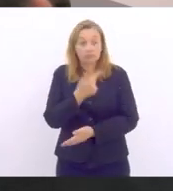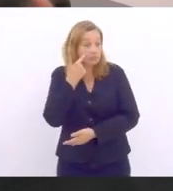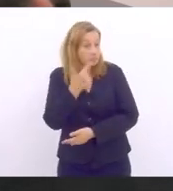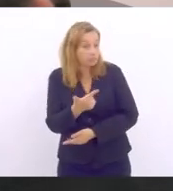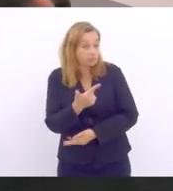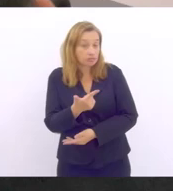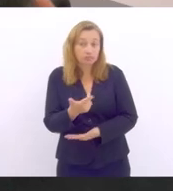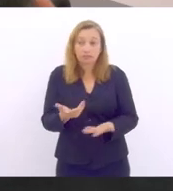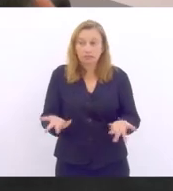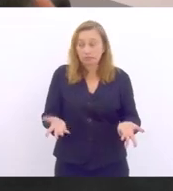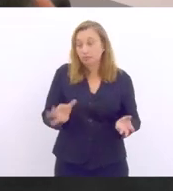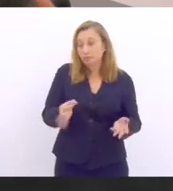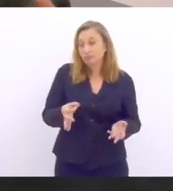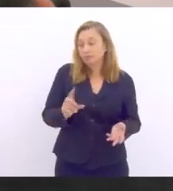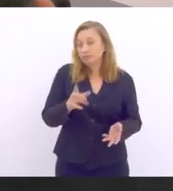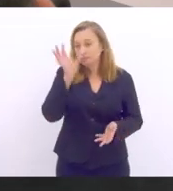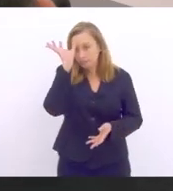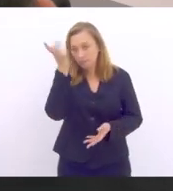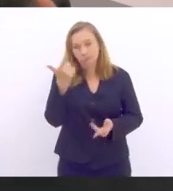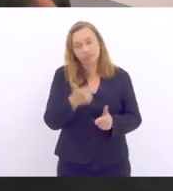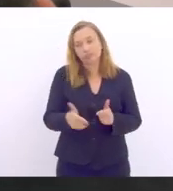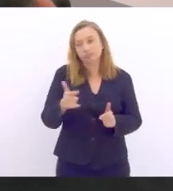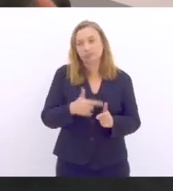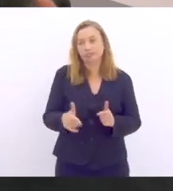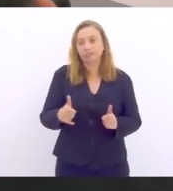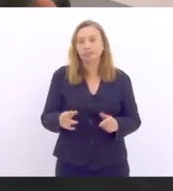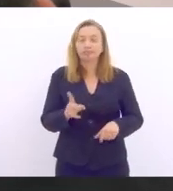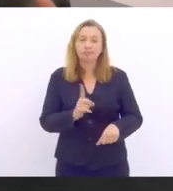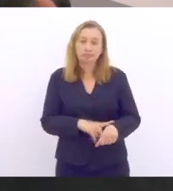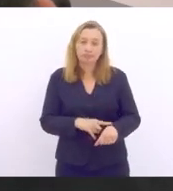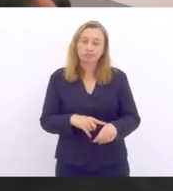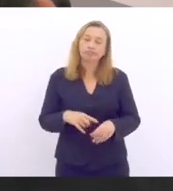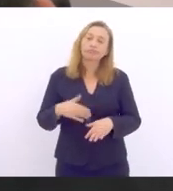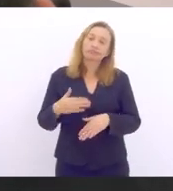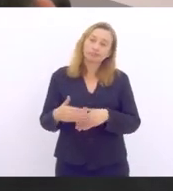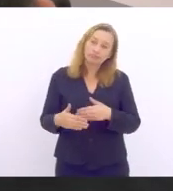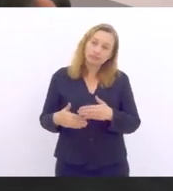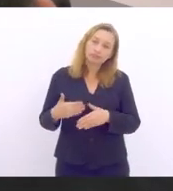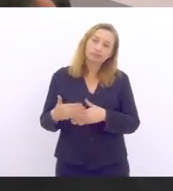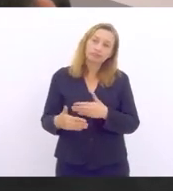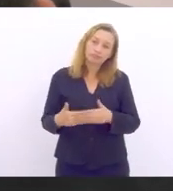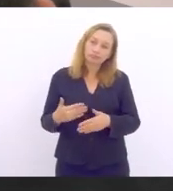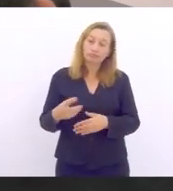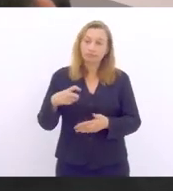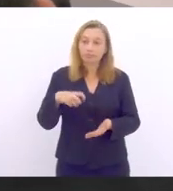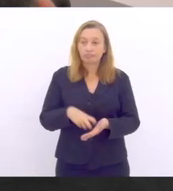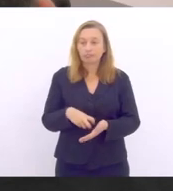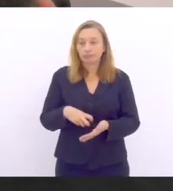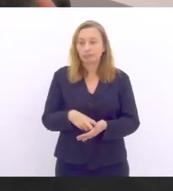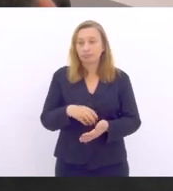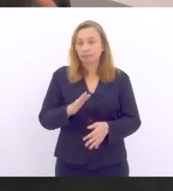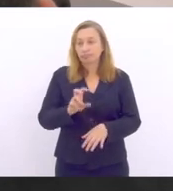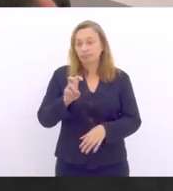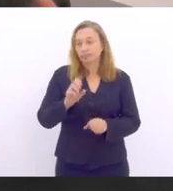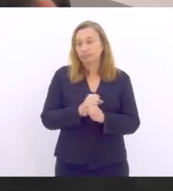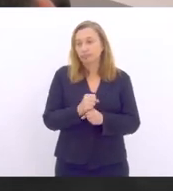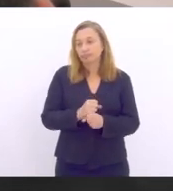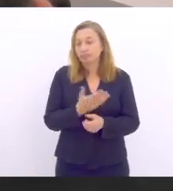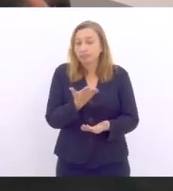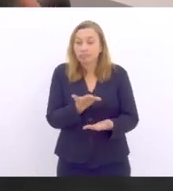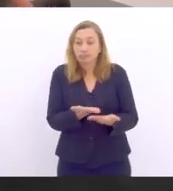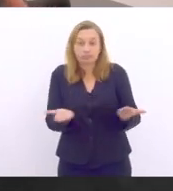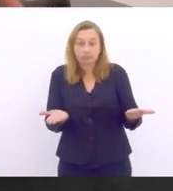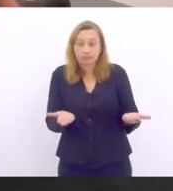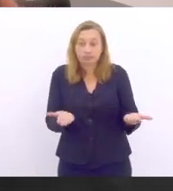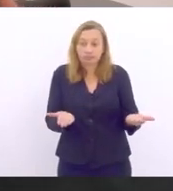um fato, mas isso não resolverá o problema. O tempo vai passar, essa punição, eventualmente, 5 anos, vai cair, ou as